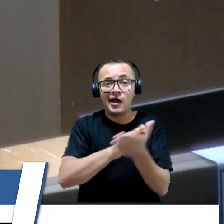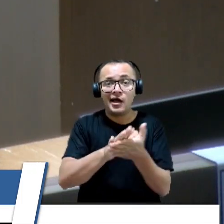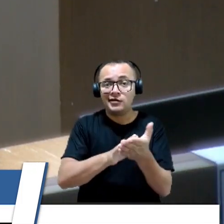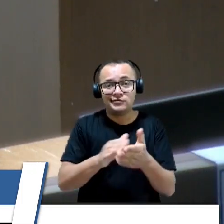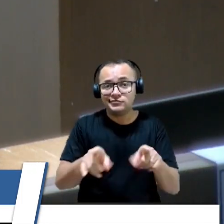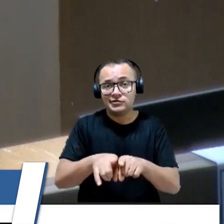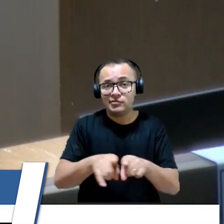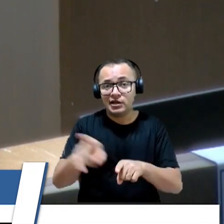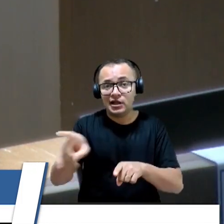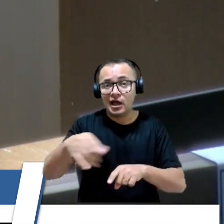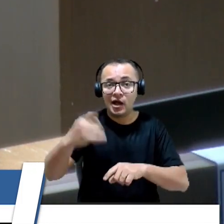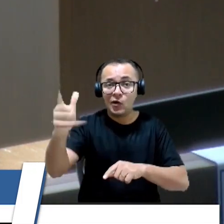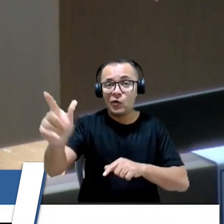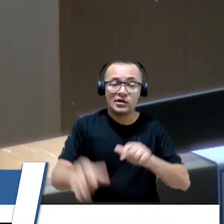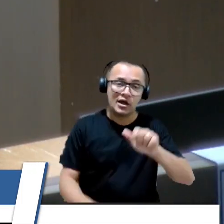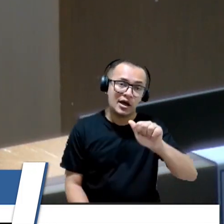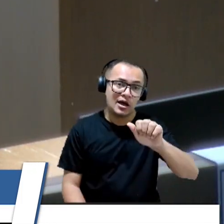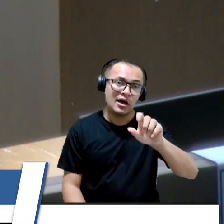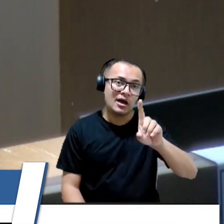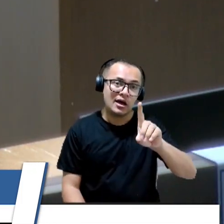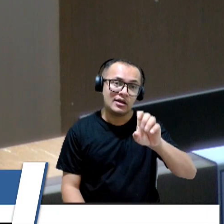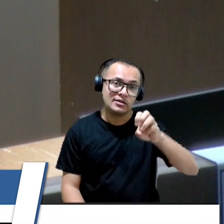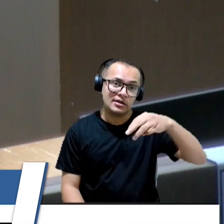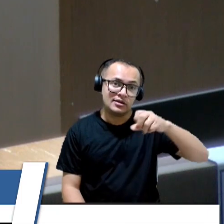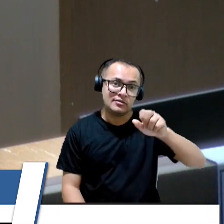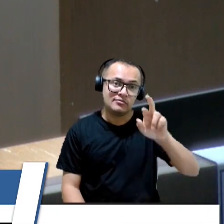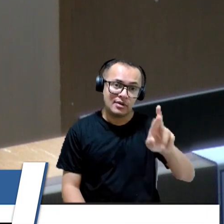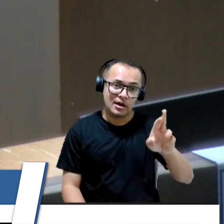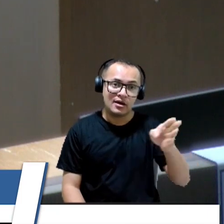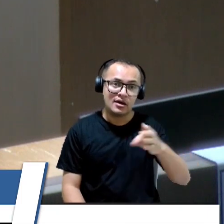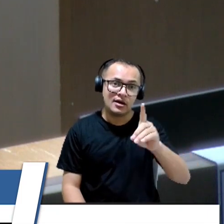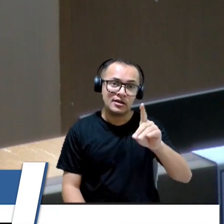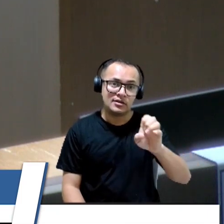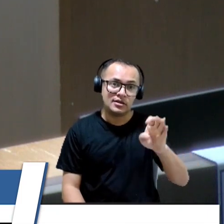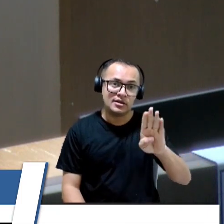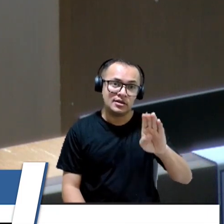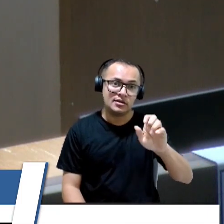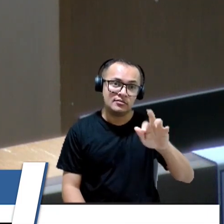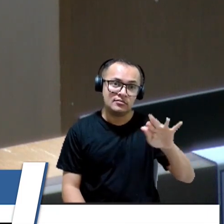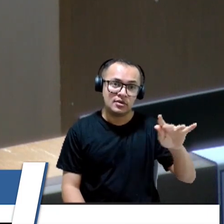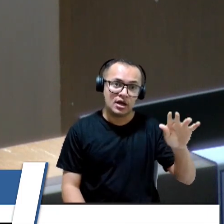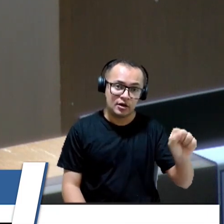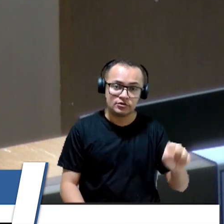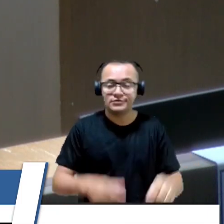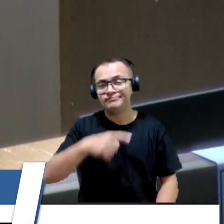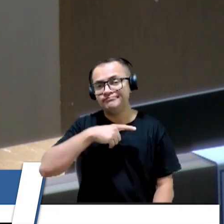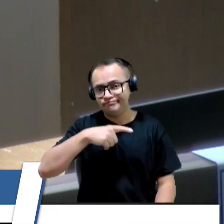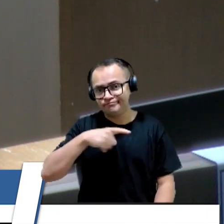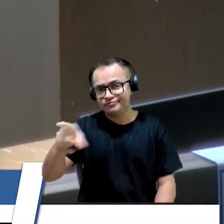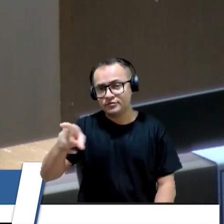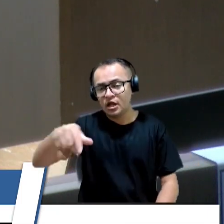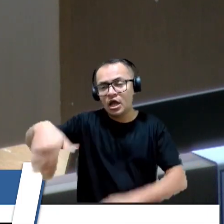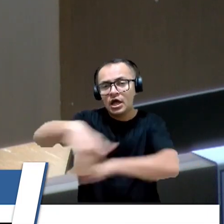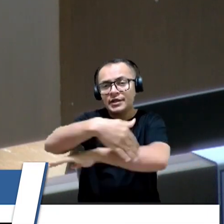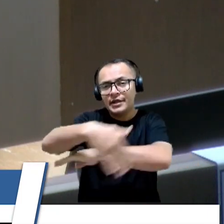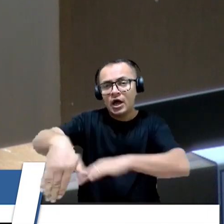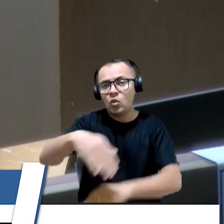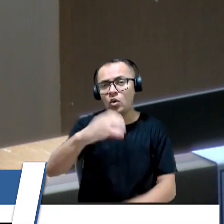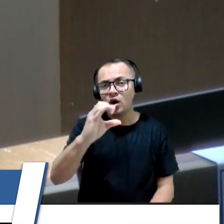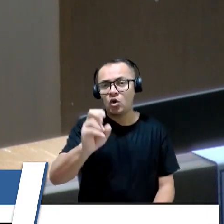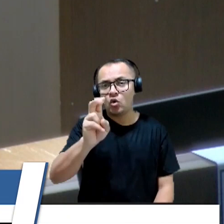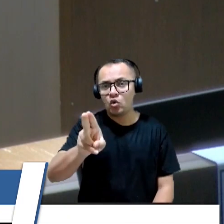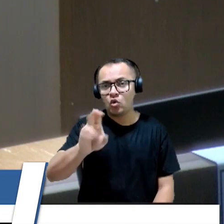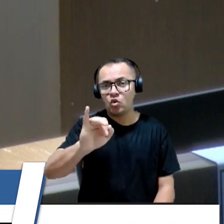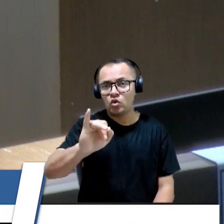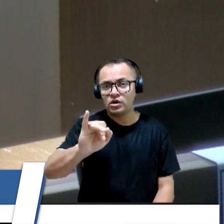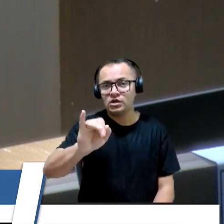tem várias indicações, inclusive lá na rua Curitiba, com a Demar de Barros